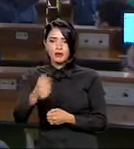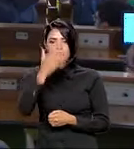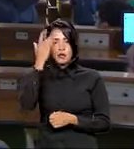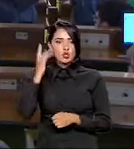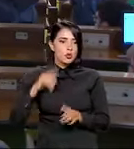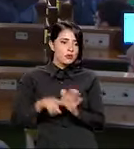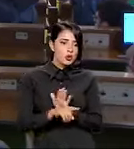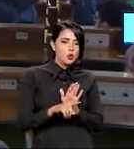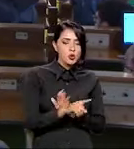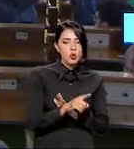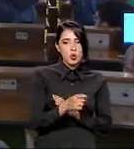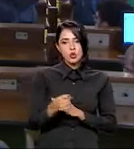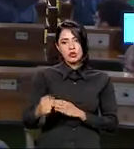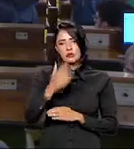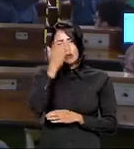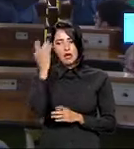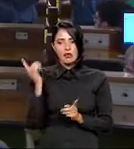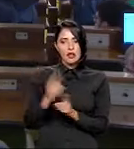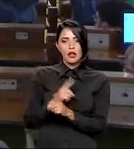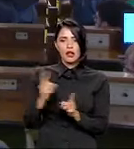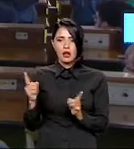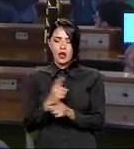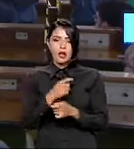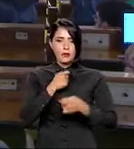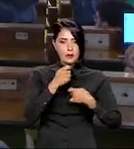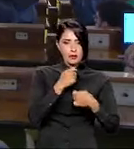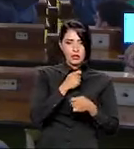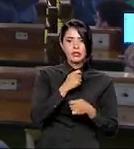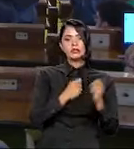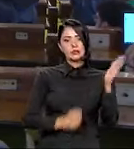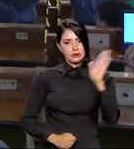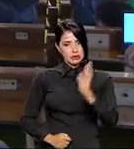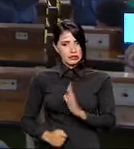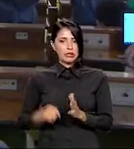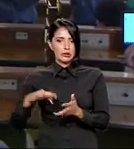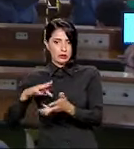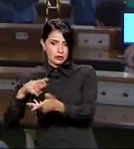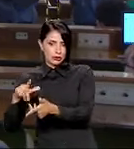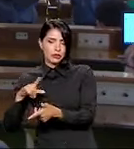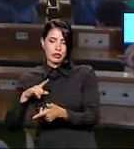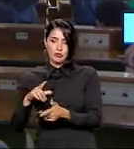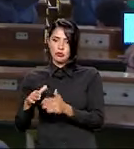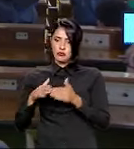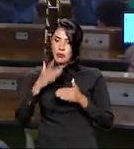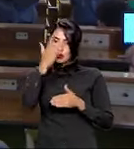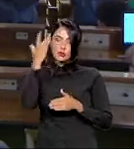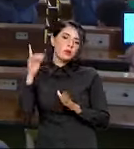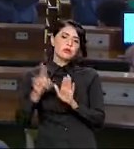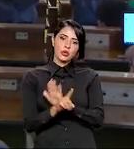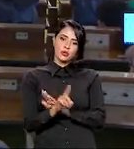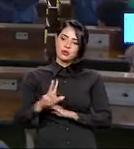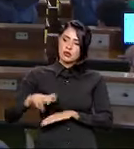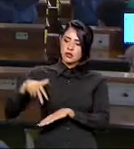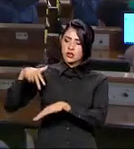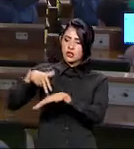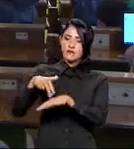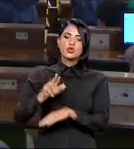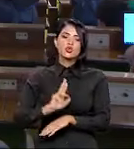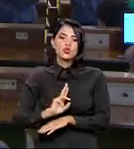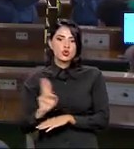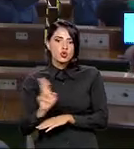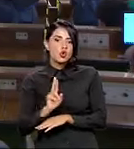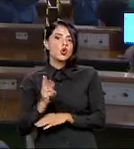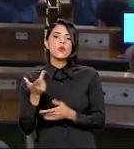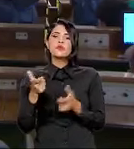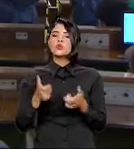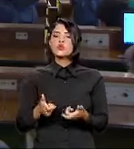pessoal pergunta, a gente vai tentar alternar entre imprensa brasileira e imprensa estrangeira. Por favor, quem for perguntar, levanta nome e